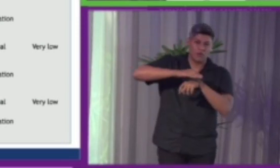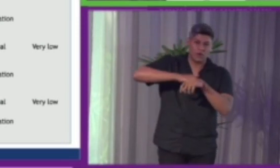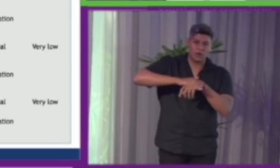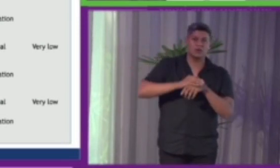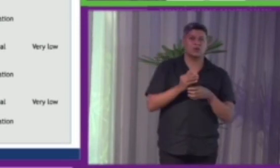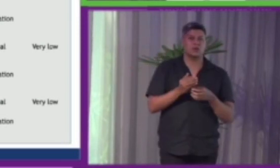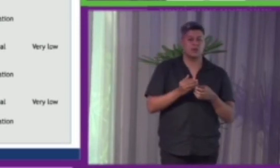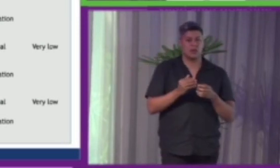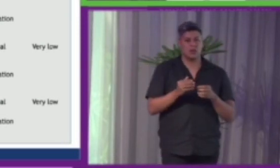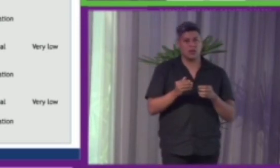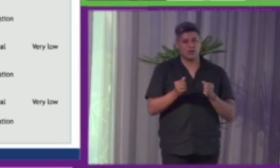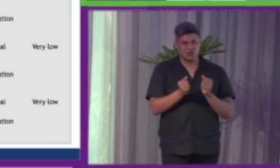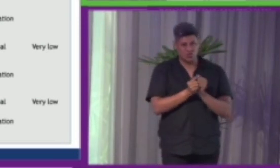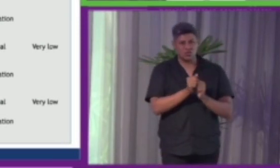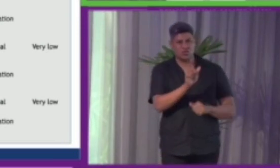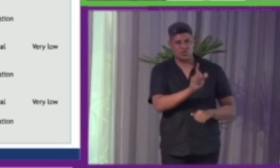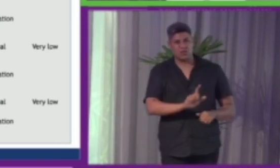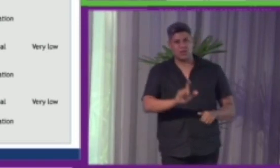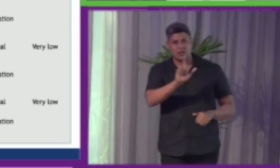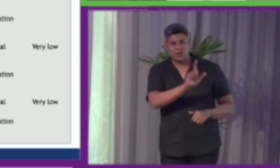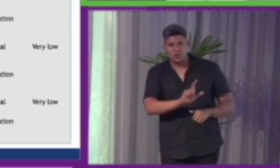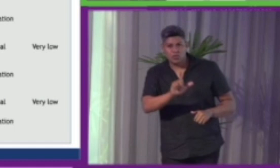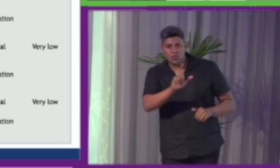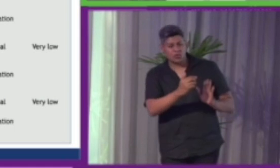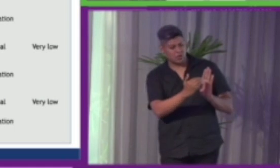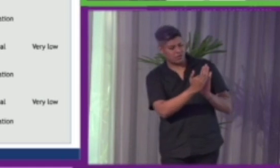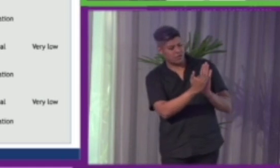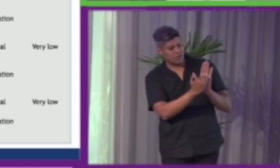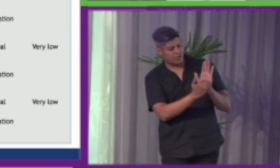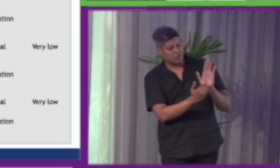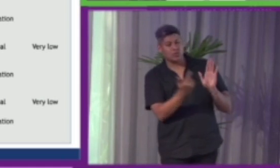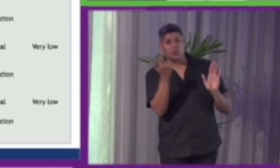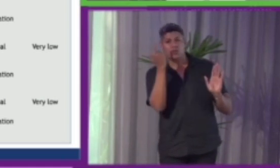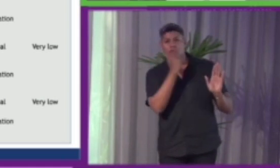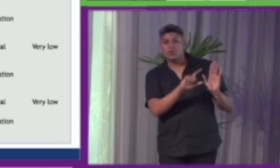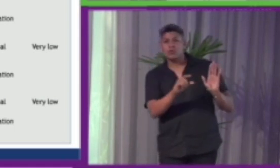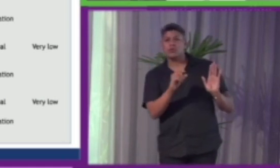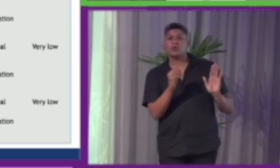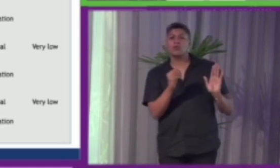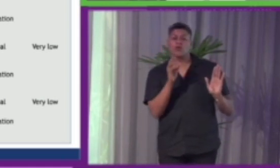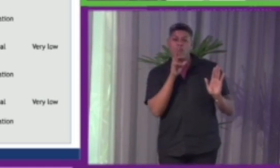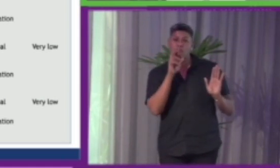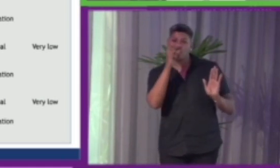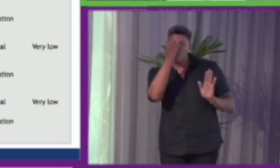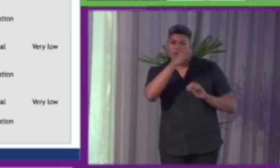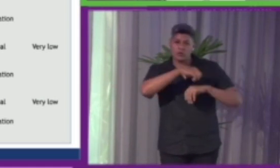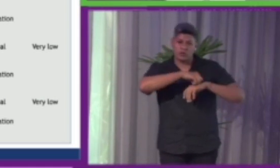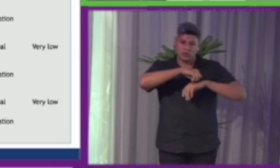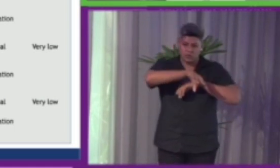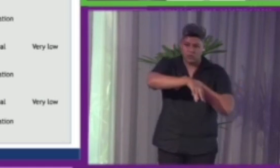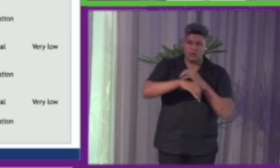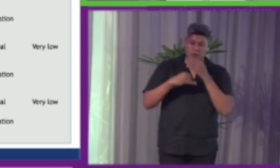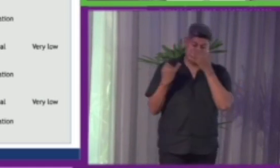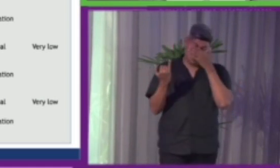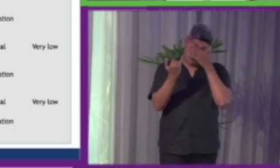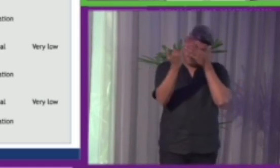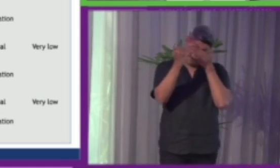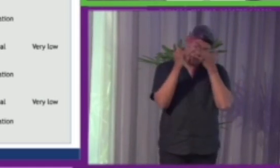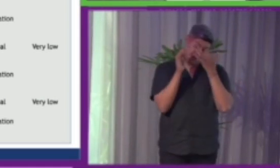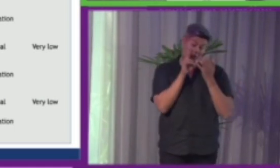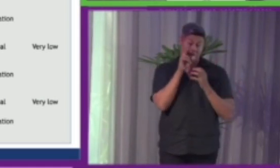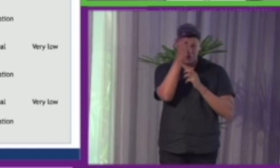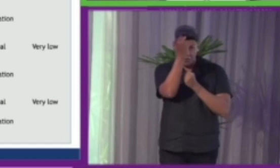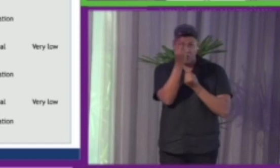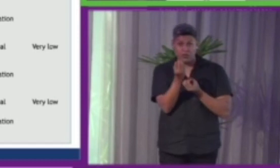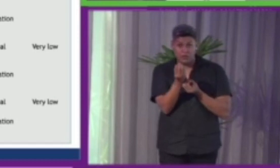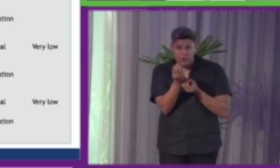da literatura, com meta-análise dos dados e conseguindo ter uma força de recomendação extremamente forte, onde a gente conseguia dar